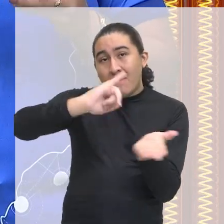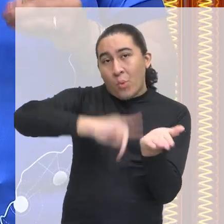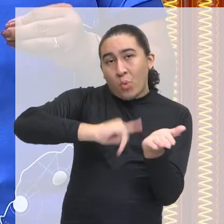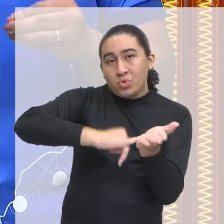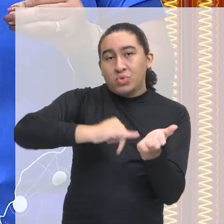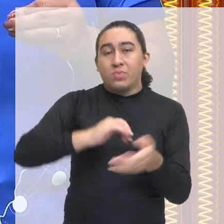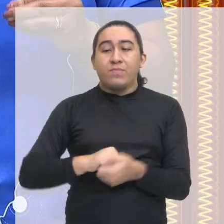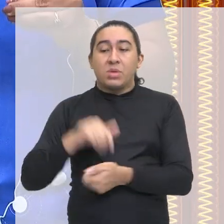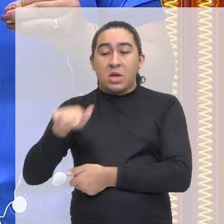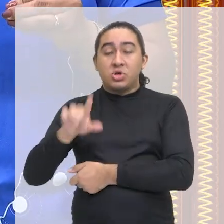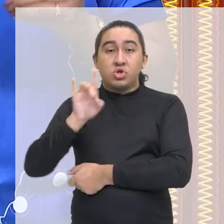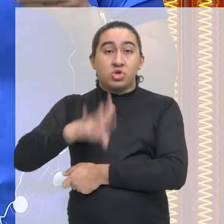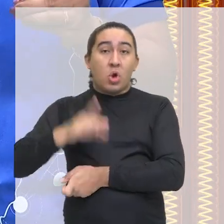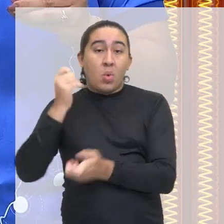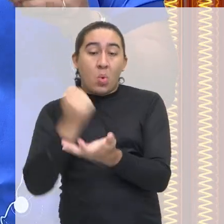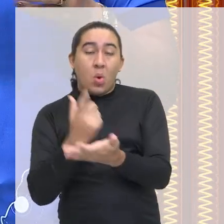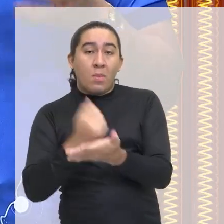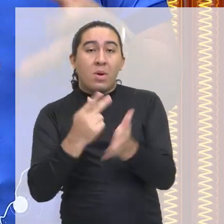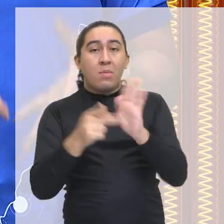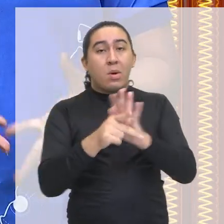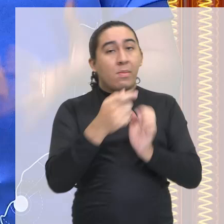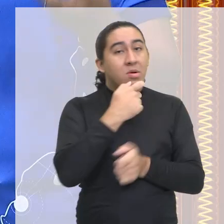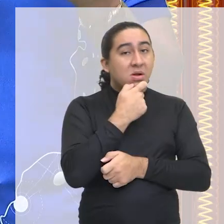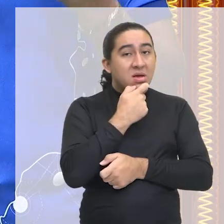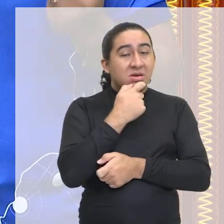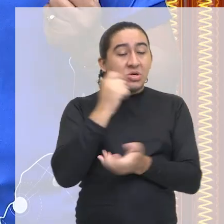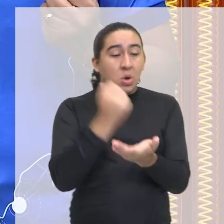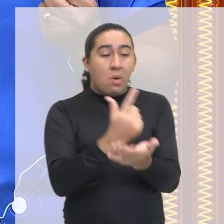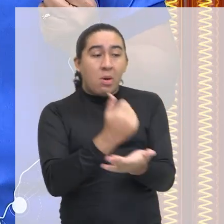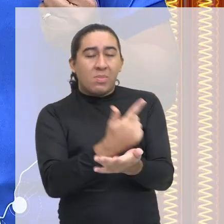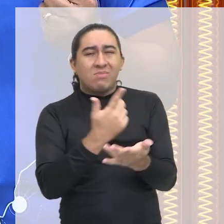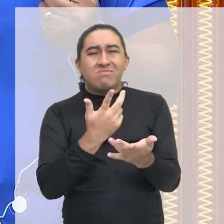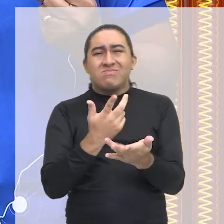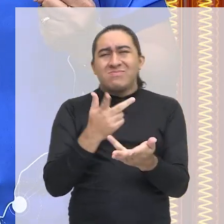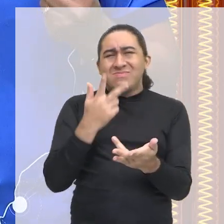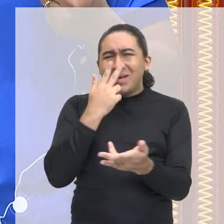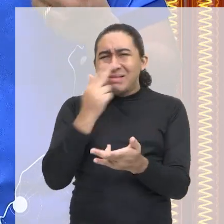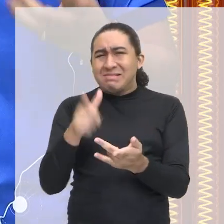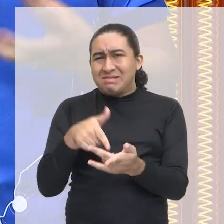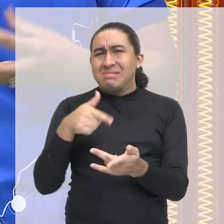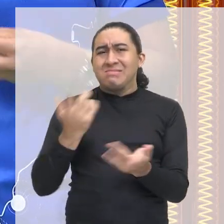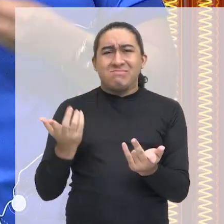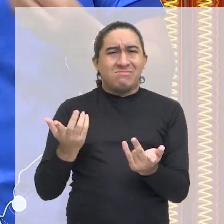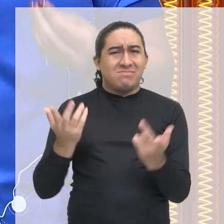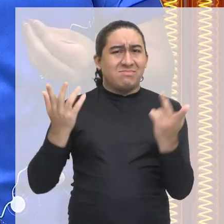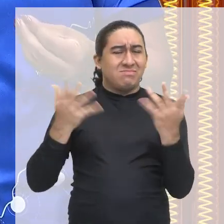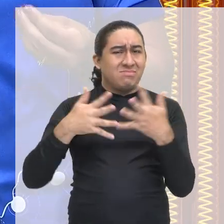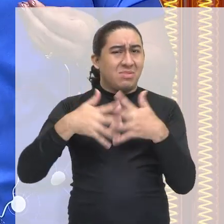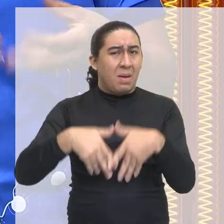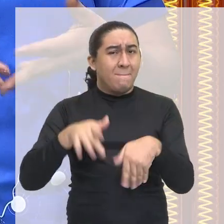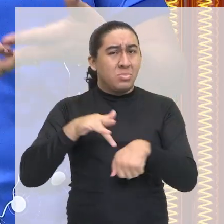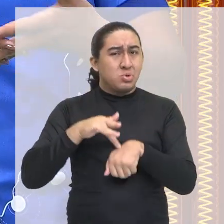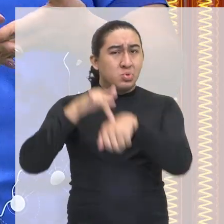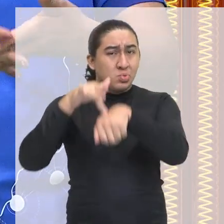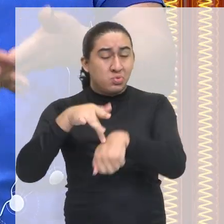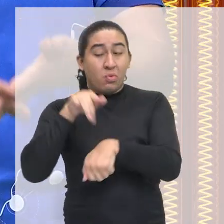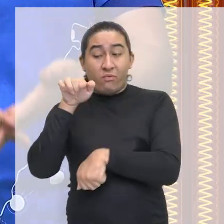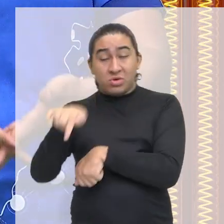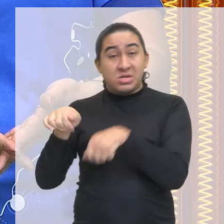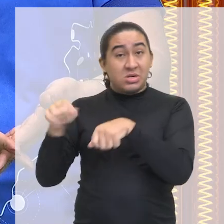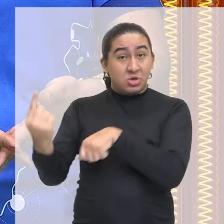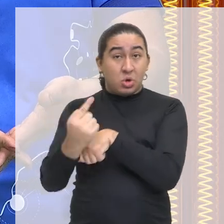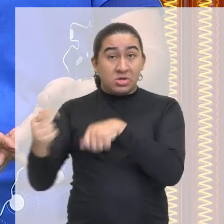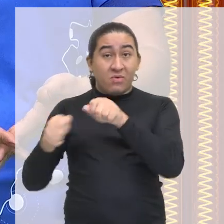E os indianos só poderiam comprar o sal da própria coroa britânica. Era assim, uma coisa um pouco surreal, né? Imagina, você